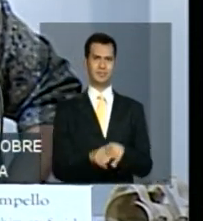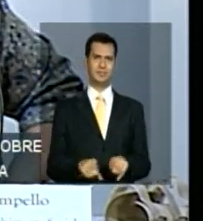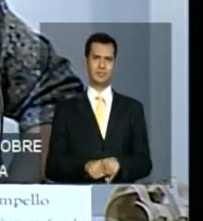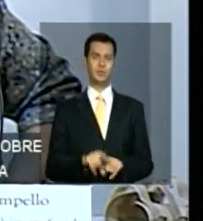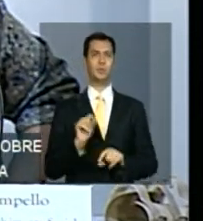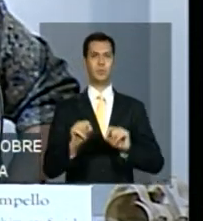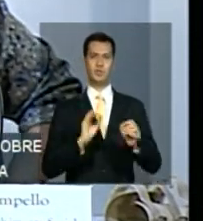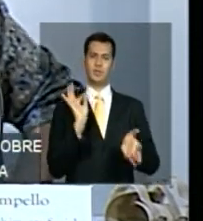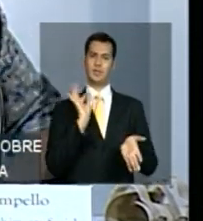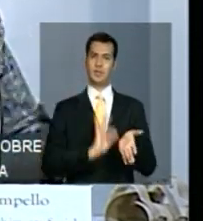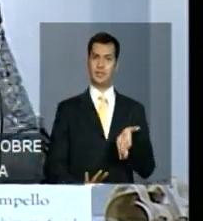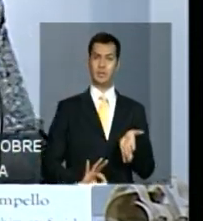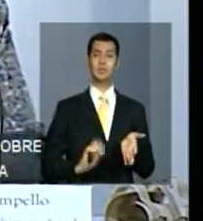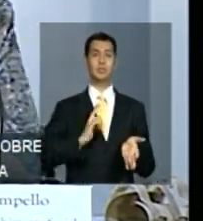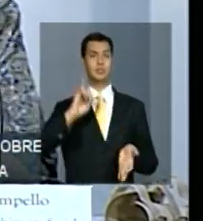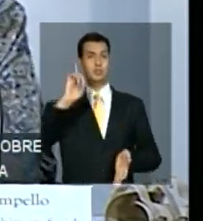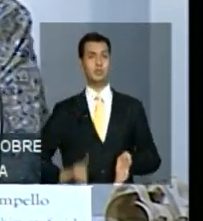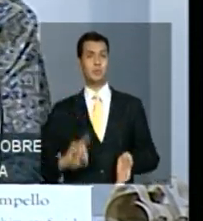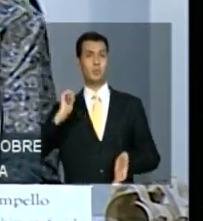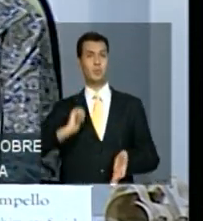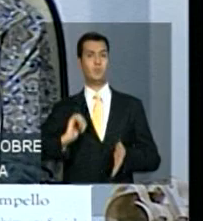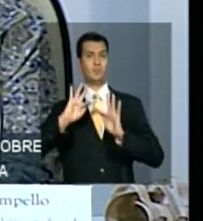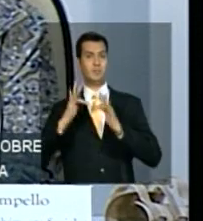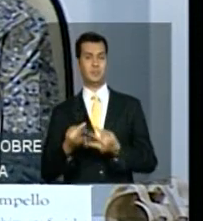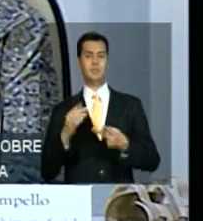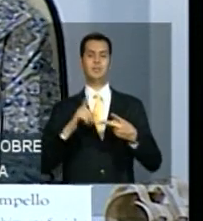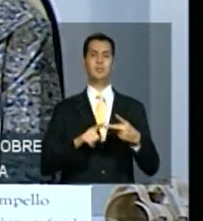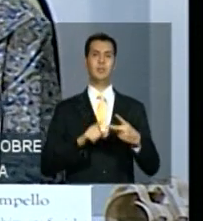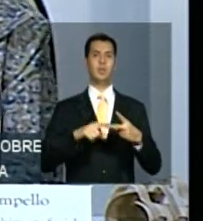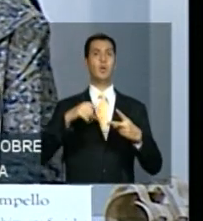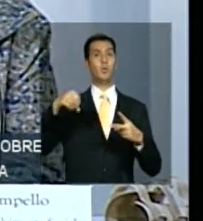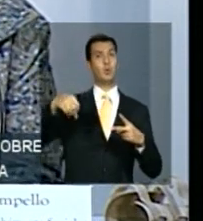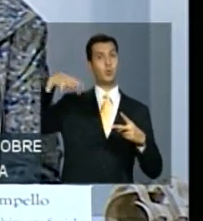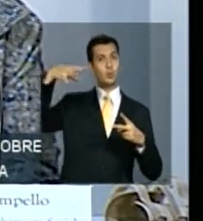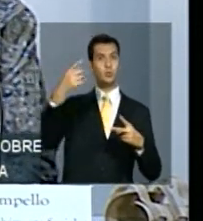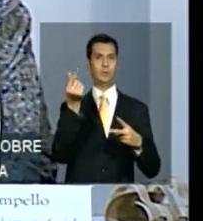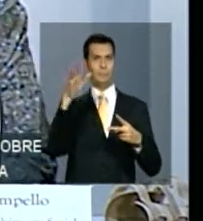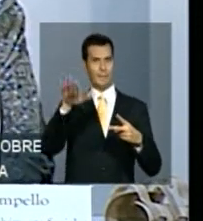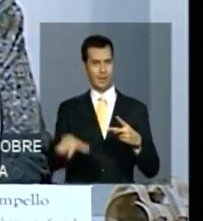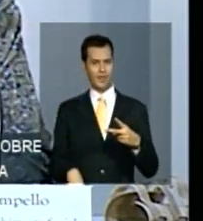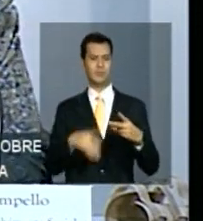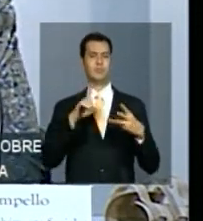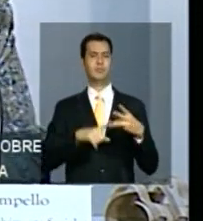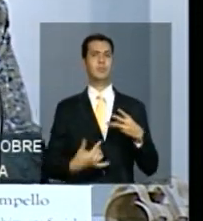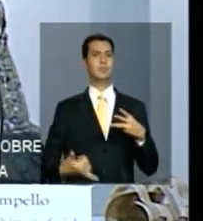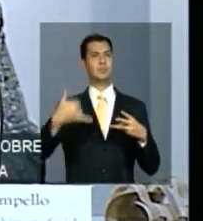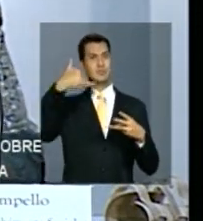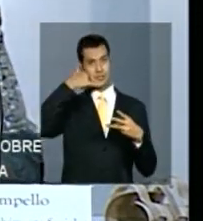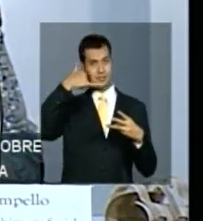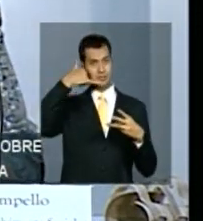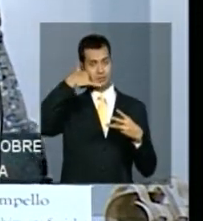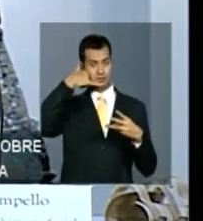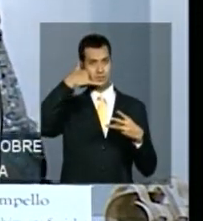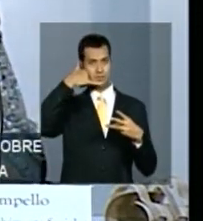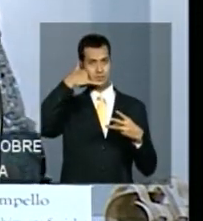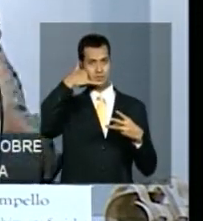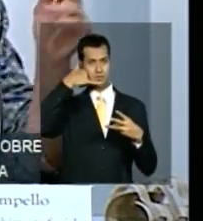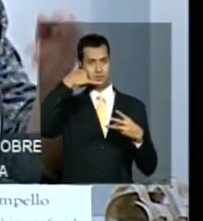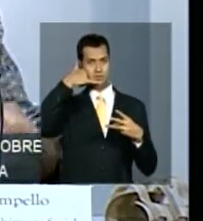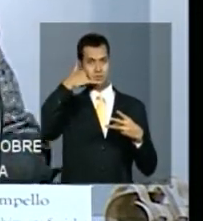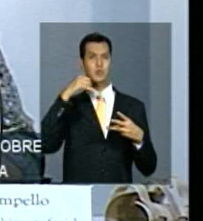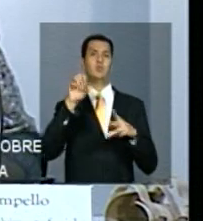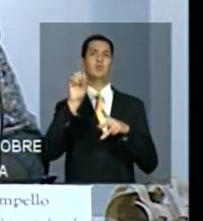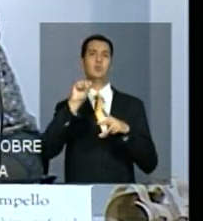só direito ao Bolsa Família nós temos direito a tarifa social de energia elétrica ao telefone a tarifa social e ao